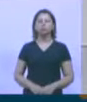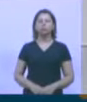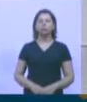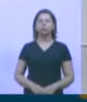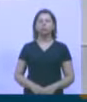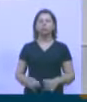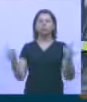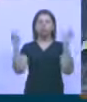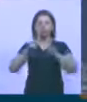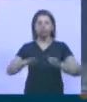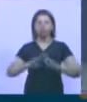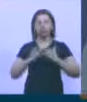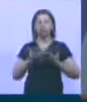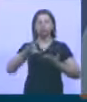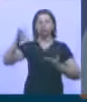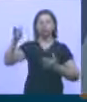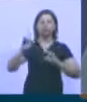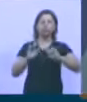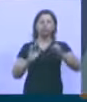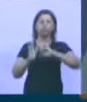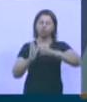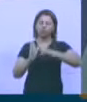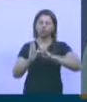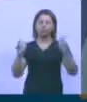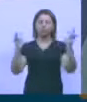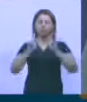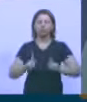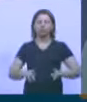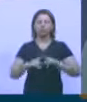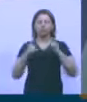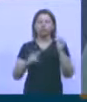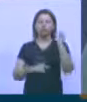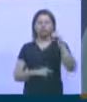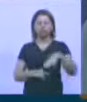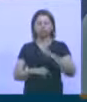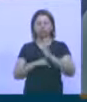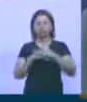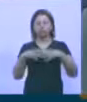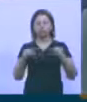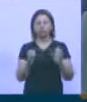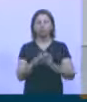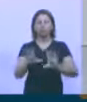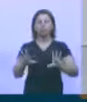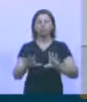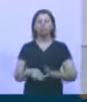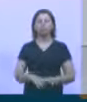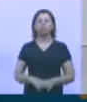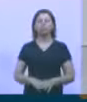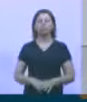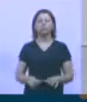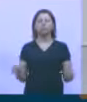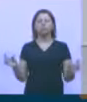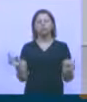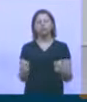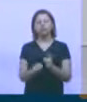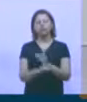E paz na Bíblia não quer dizer de fato paz, mas sim cura completa. May the God of peace heal